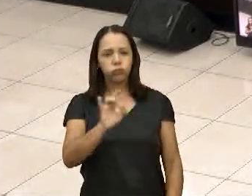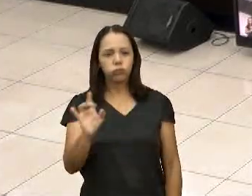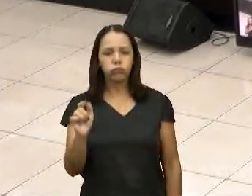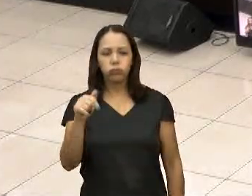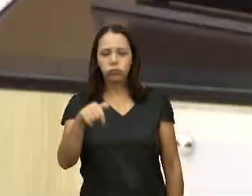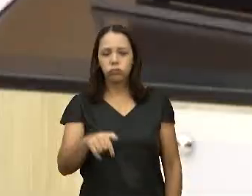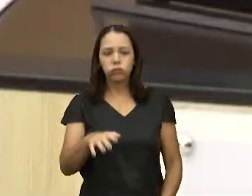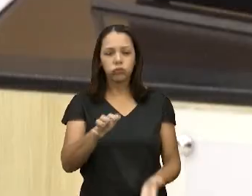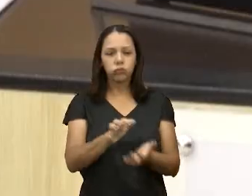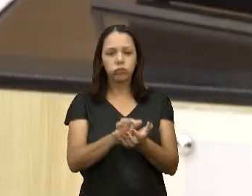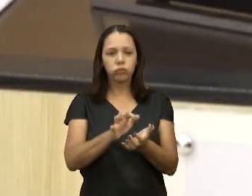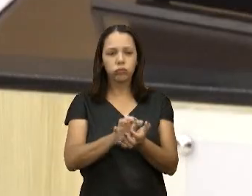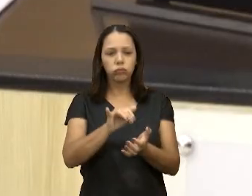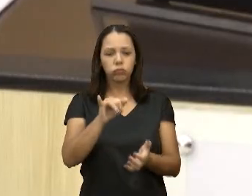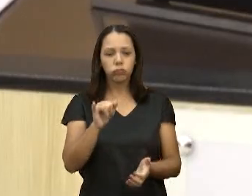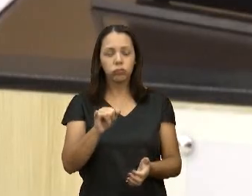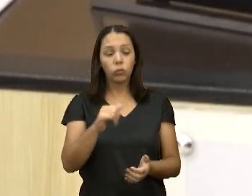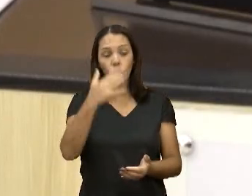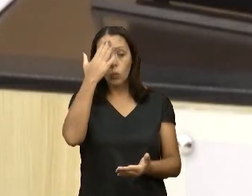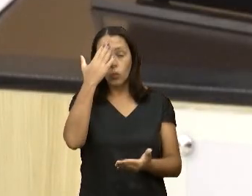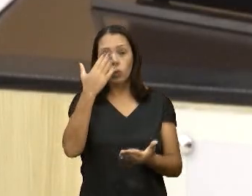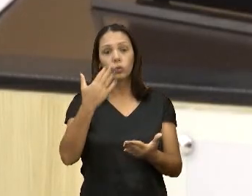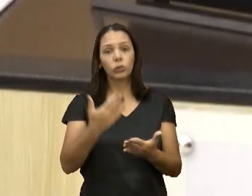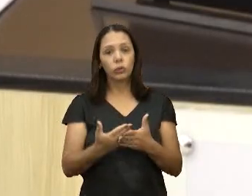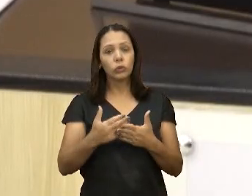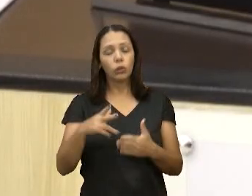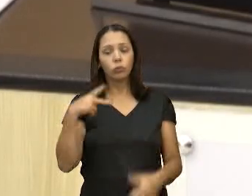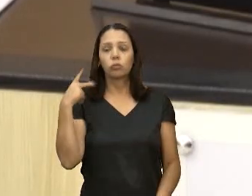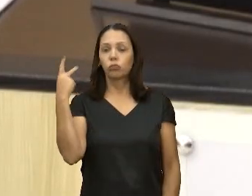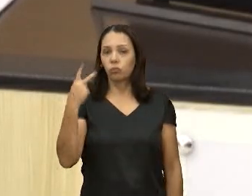cidade. E contem com essa casa aqui.